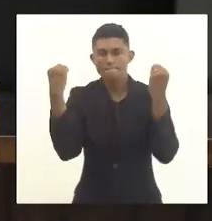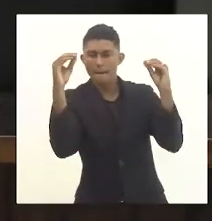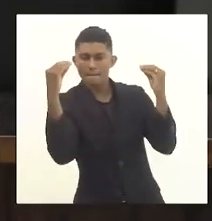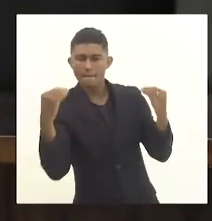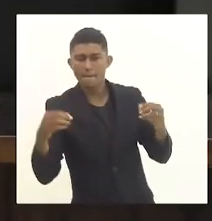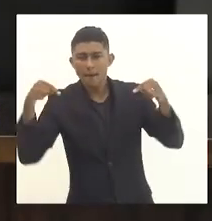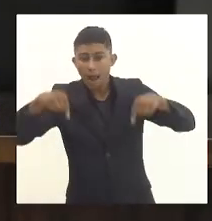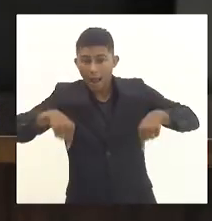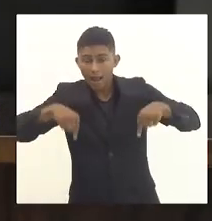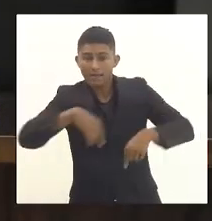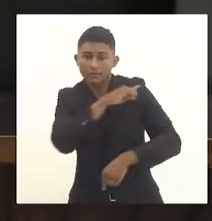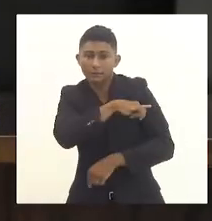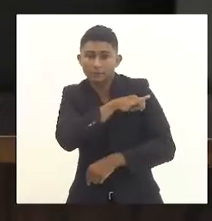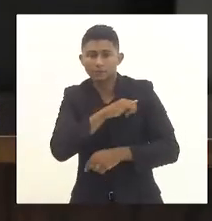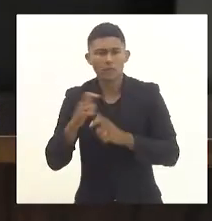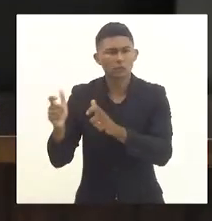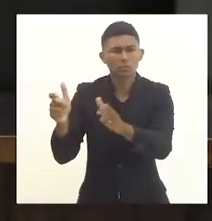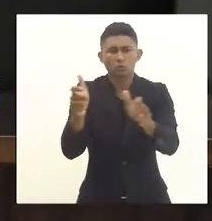acendendo regiões inteiras